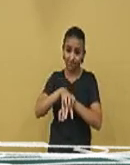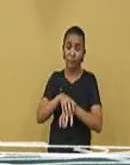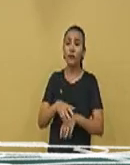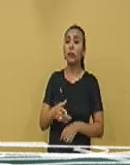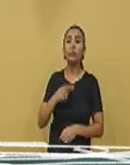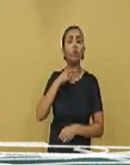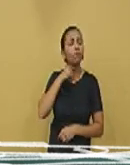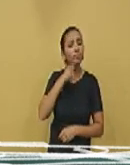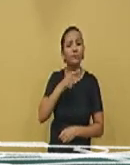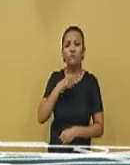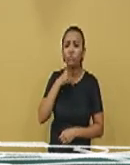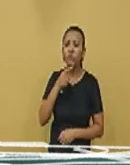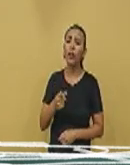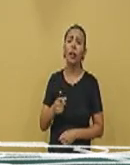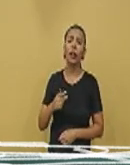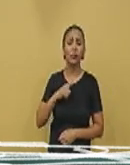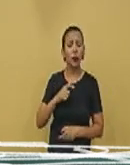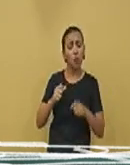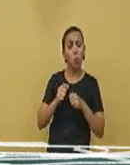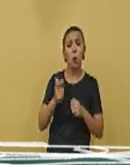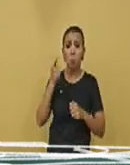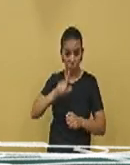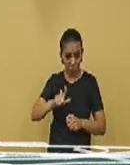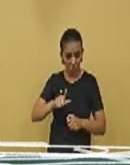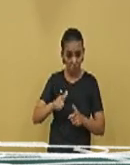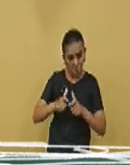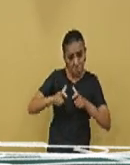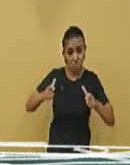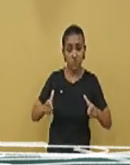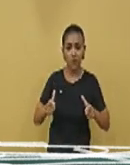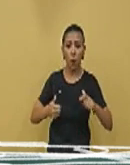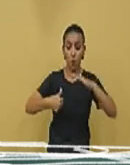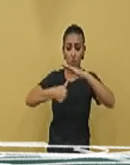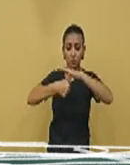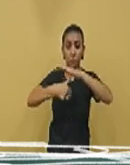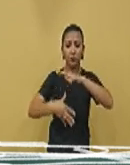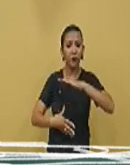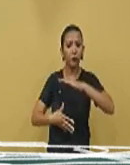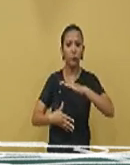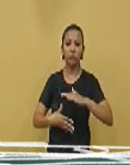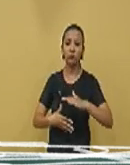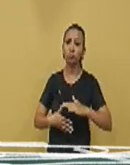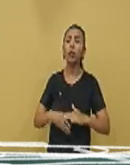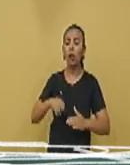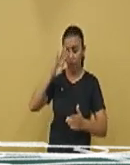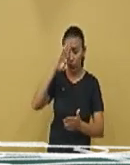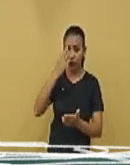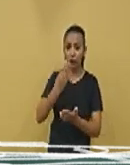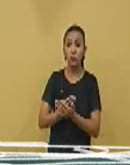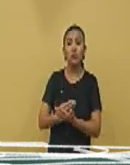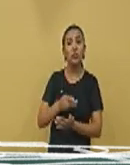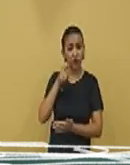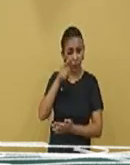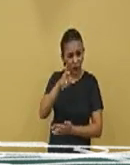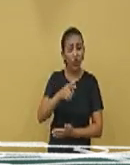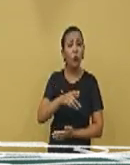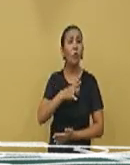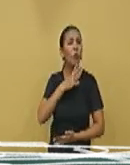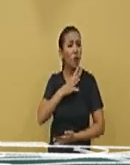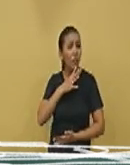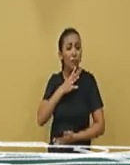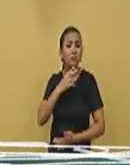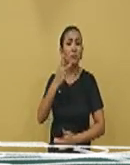consegue, né, apesar de todo o potencial que ela tem, do seu pró-reitor, acredito muito na capacidade do senhor, conheço, o senhor é uma